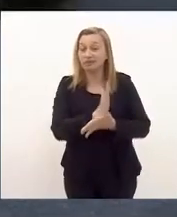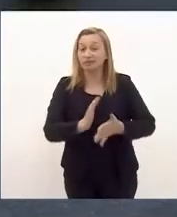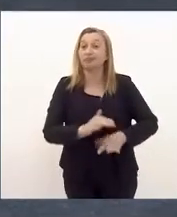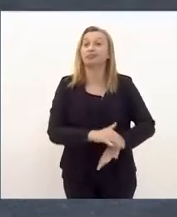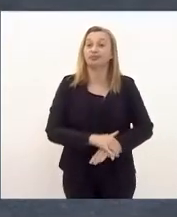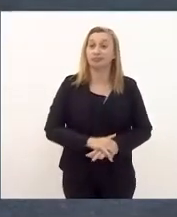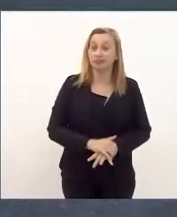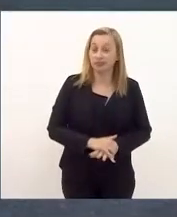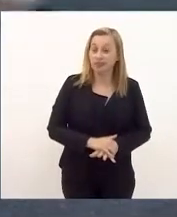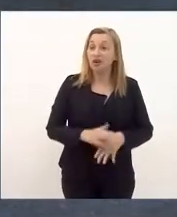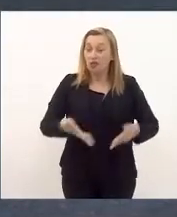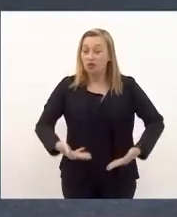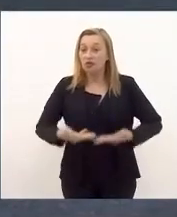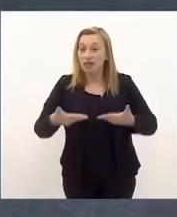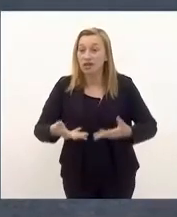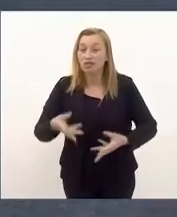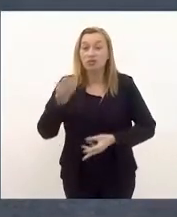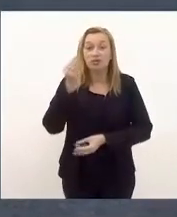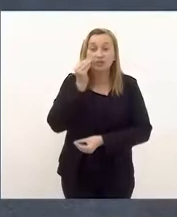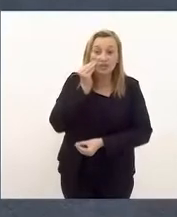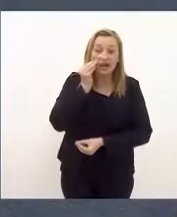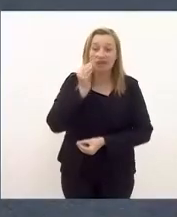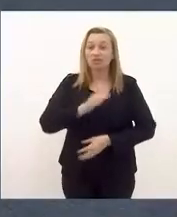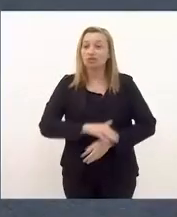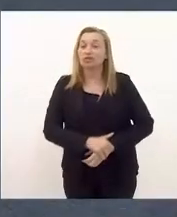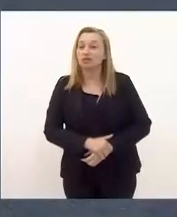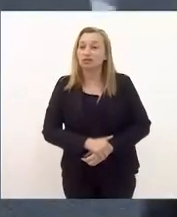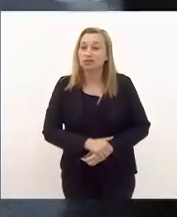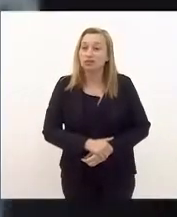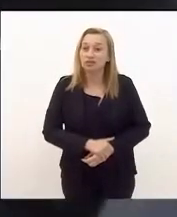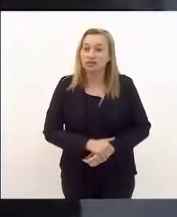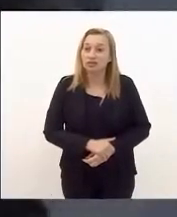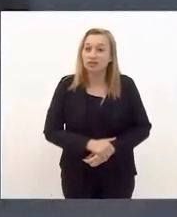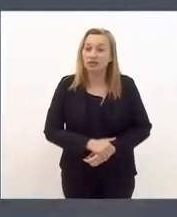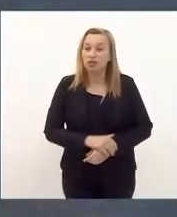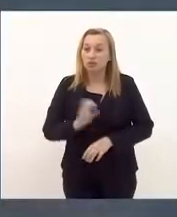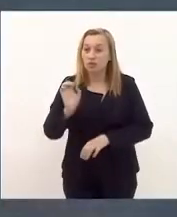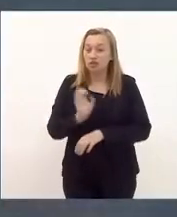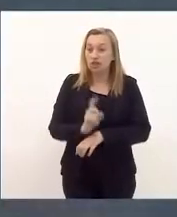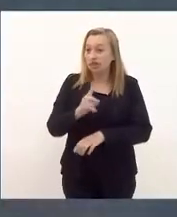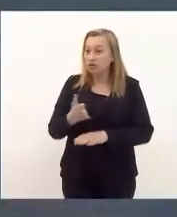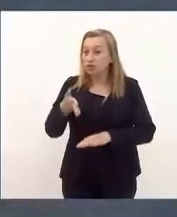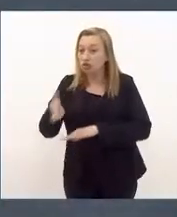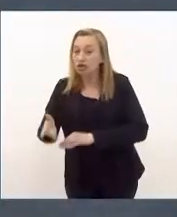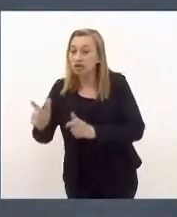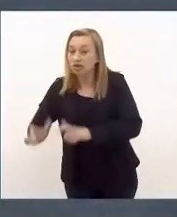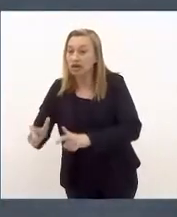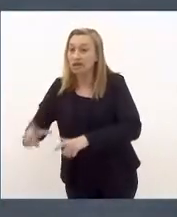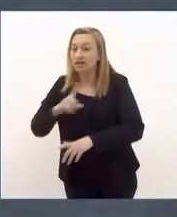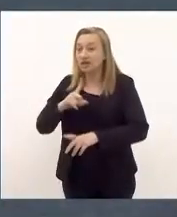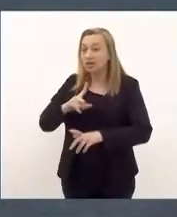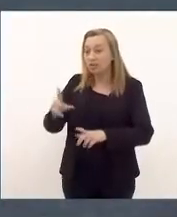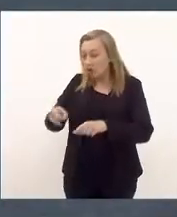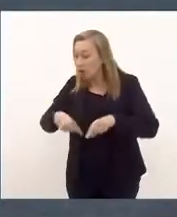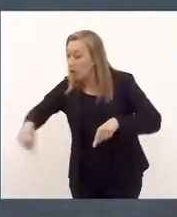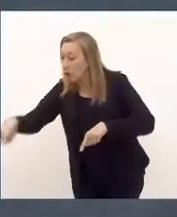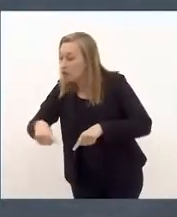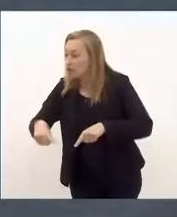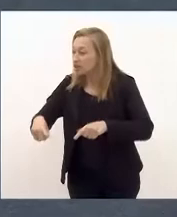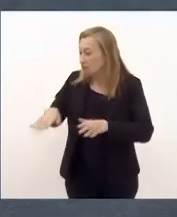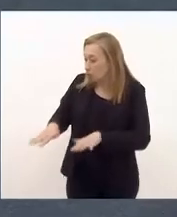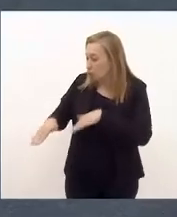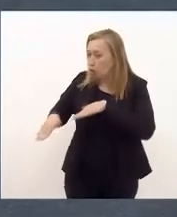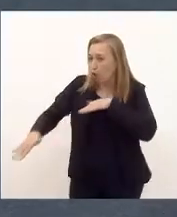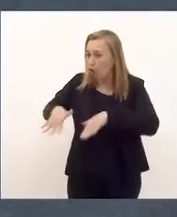aquelas que oferecem oportunidade. Muitas vezes, no lugar que o Estado não chega, existe lá uma roda de rima onde tem o DJ,